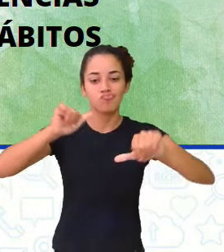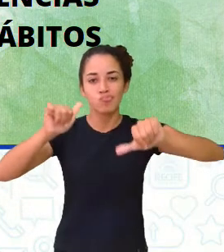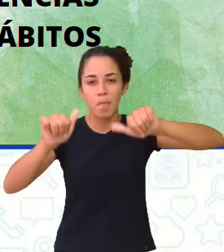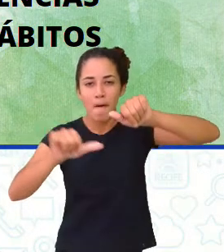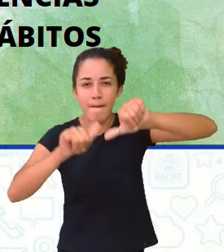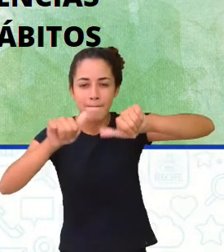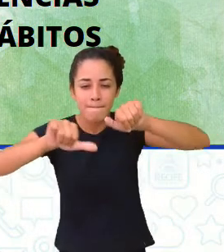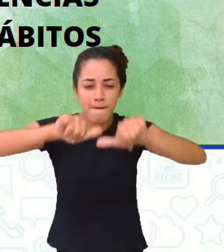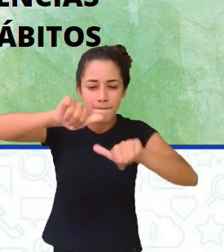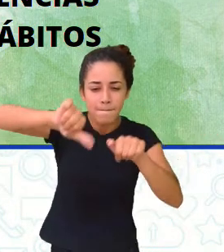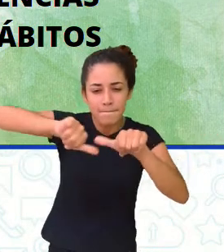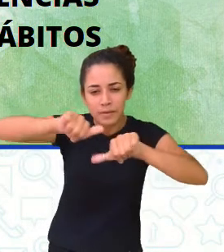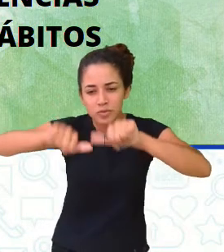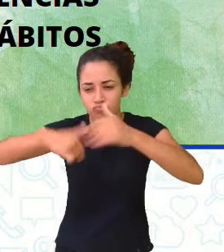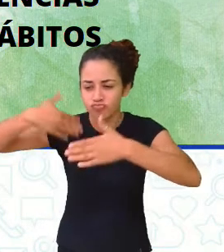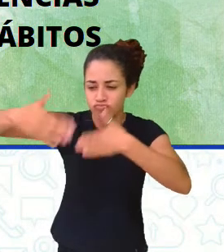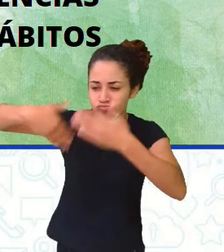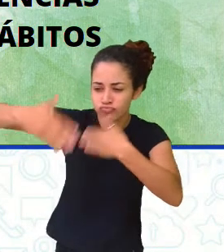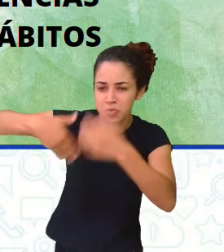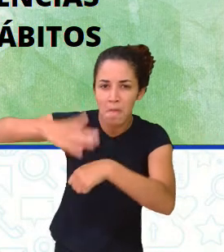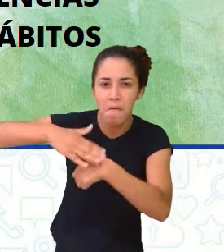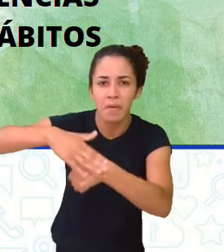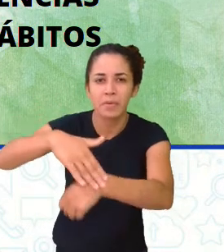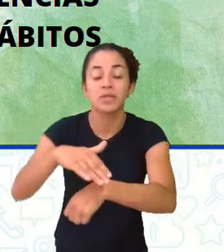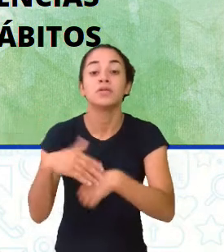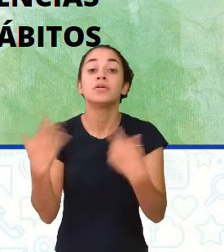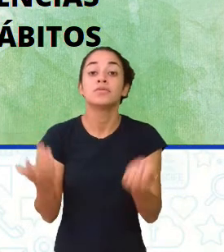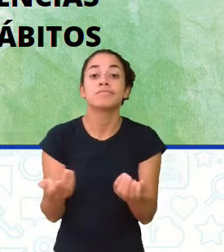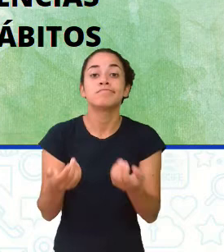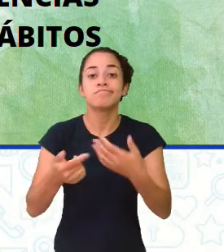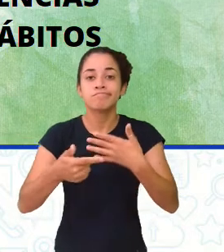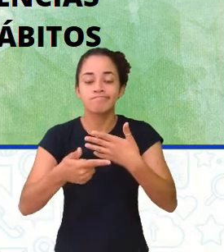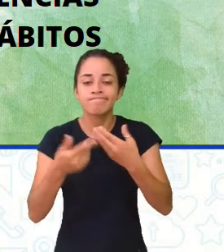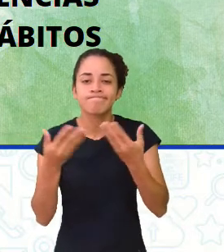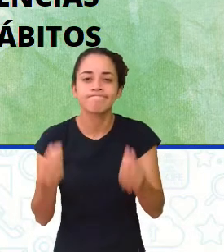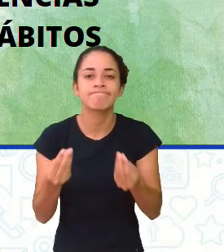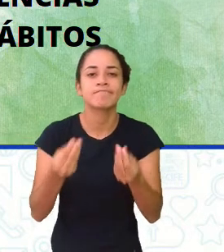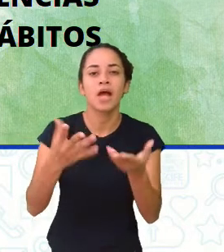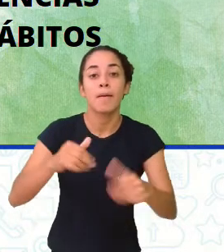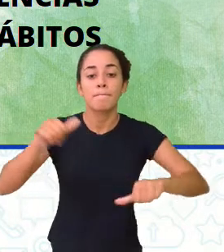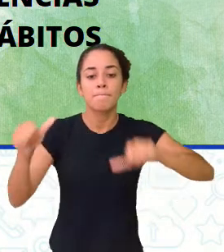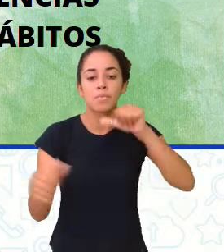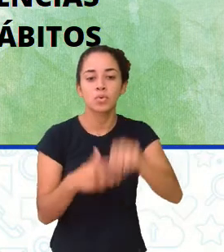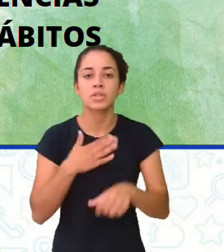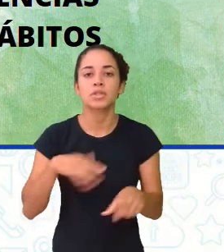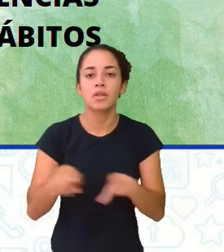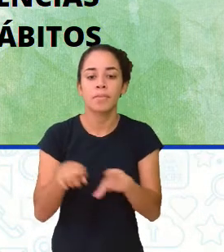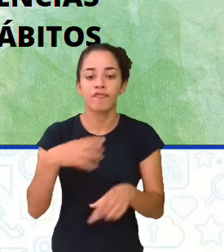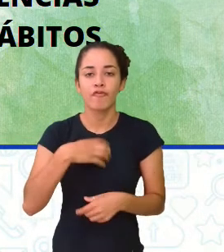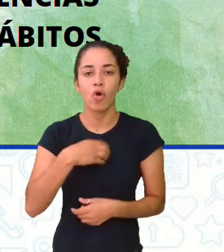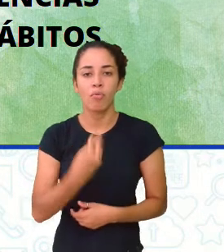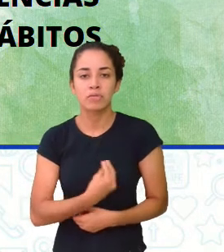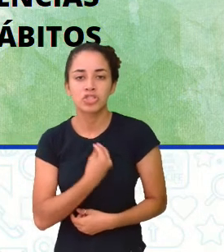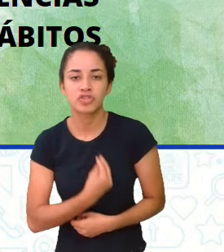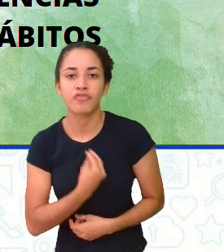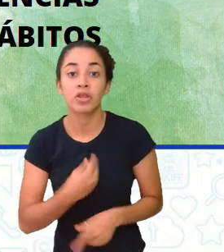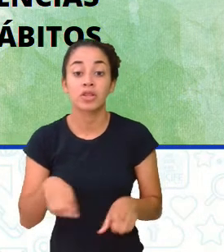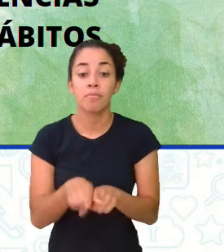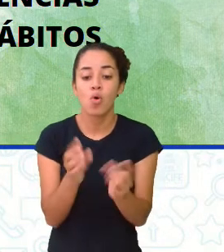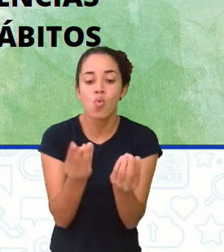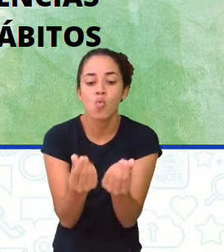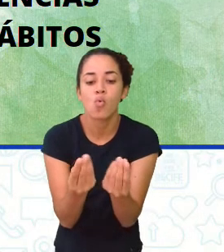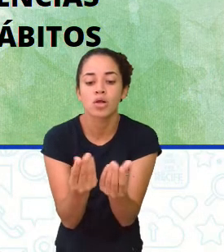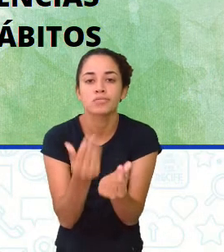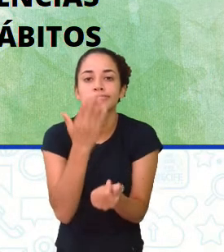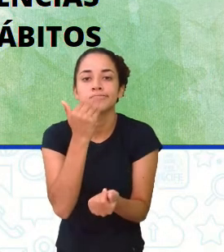transformações ao longo das décadas, em função de grandes mudanças no estilo de vida, na qualidade dos alimentos